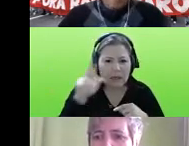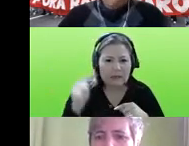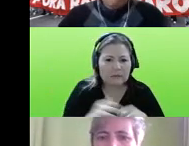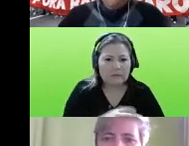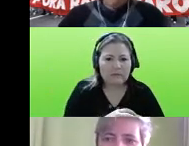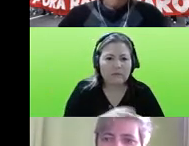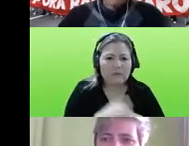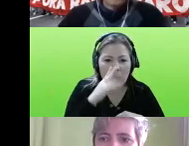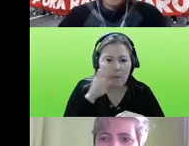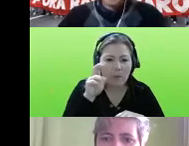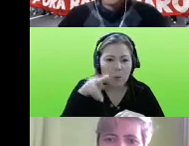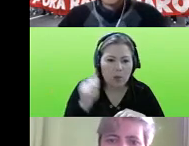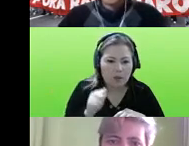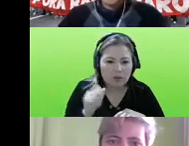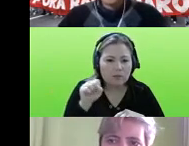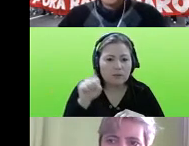Bruna,